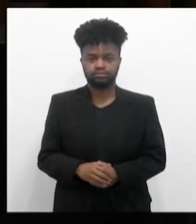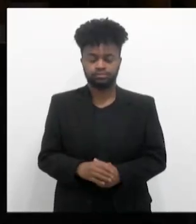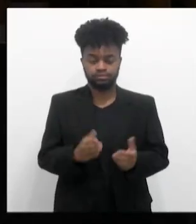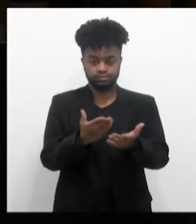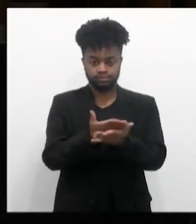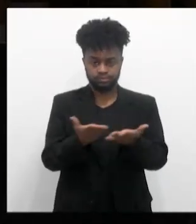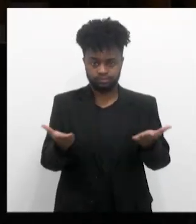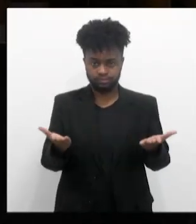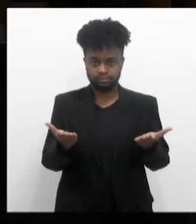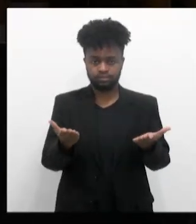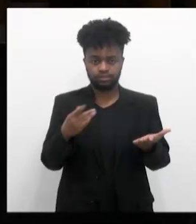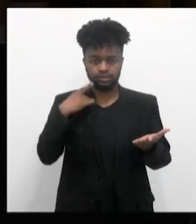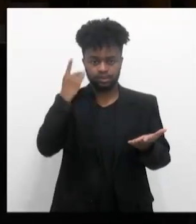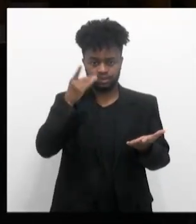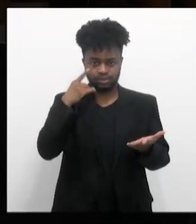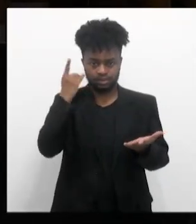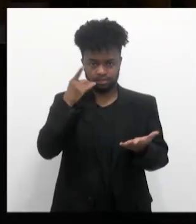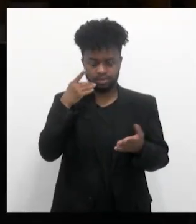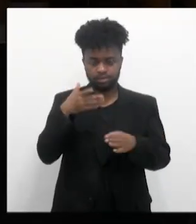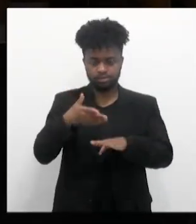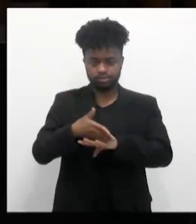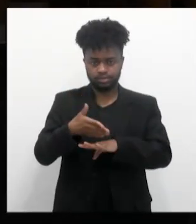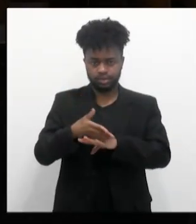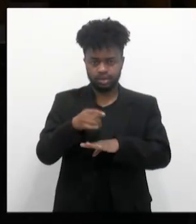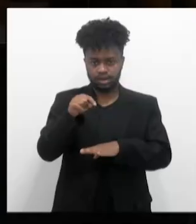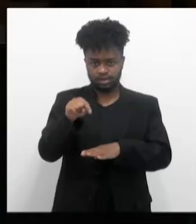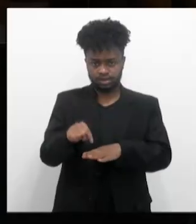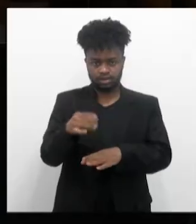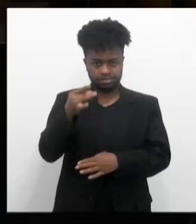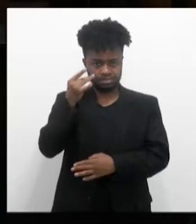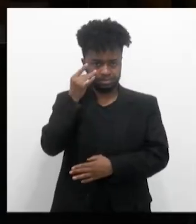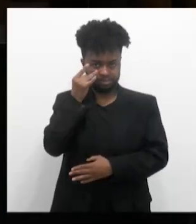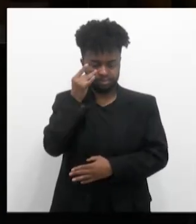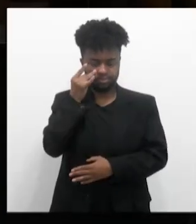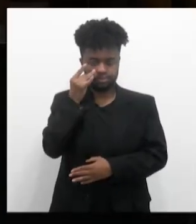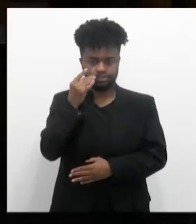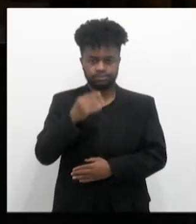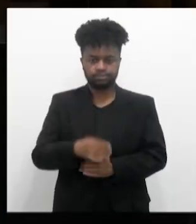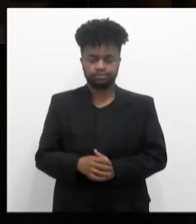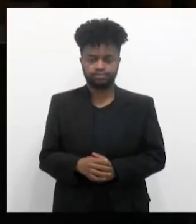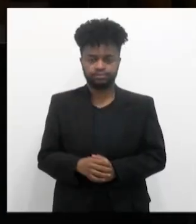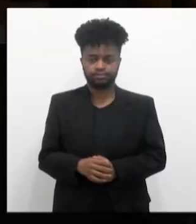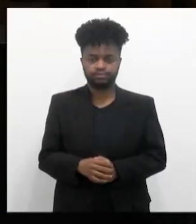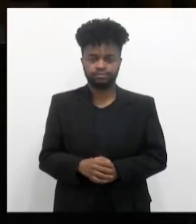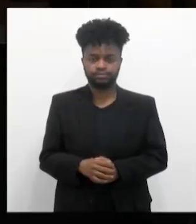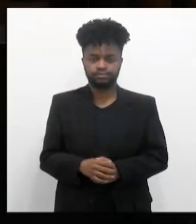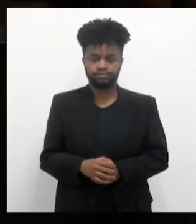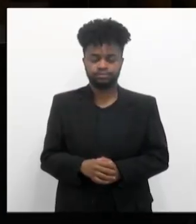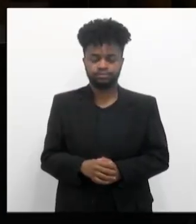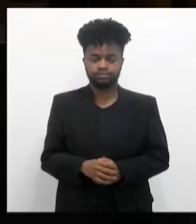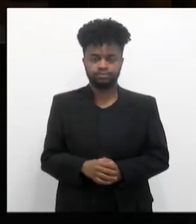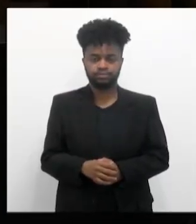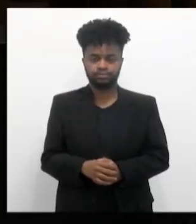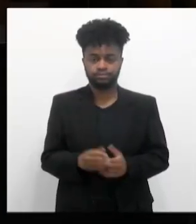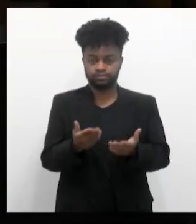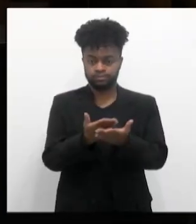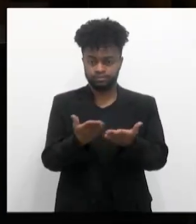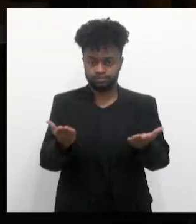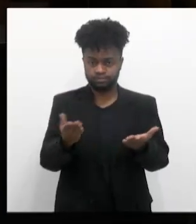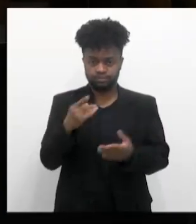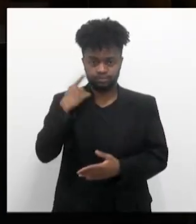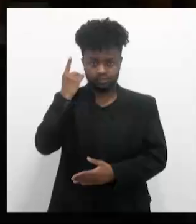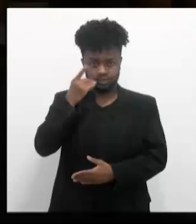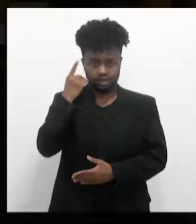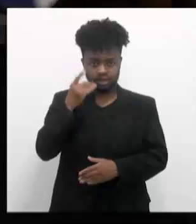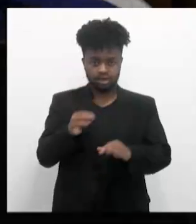senhoras e senhores deputados presentes em plenário, senhoras e senhores